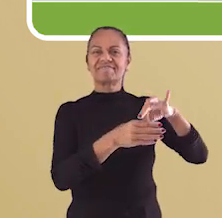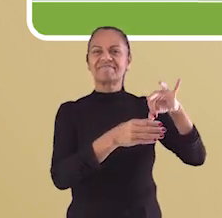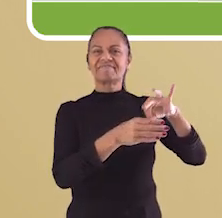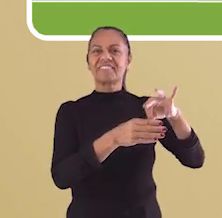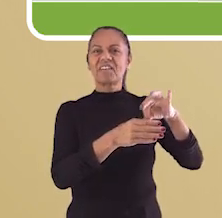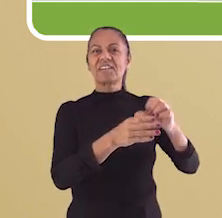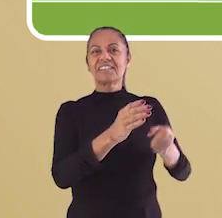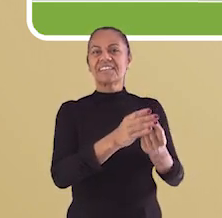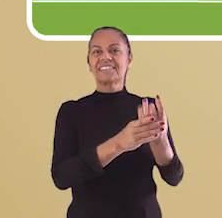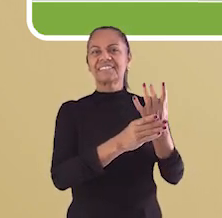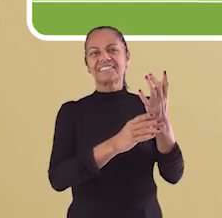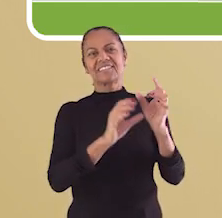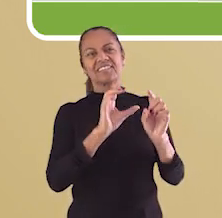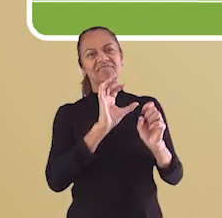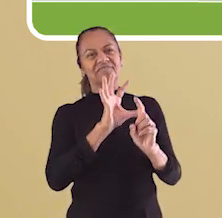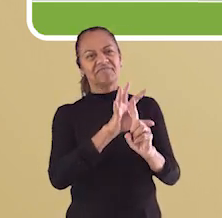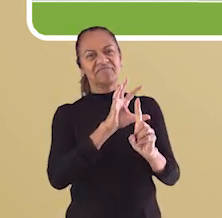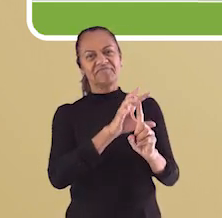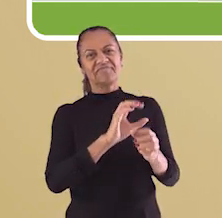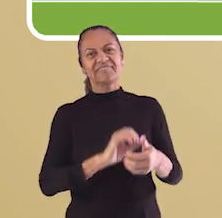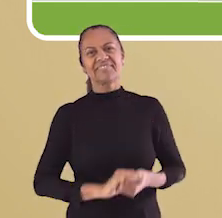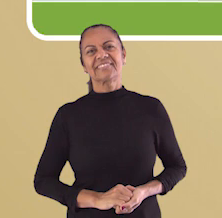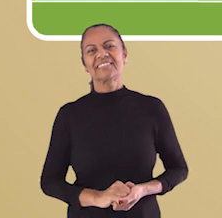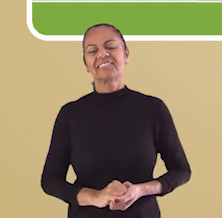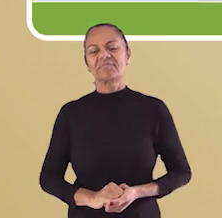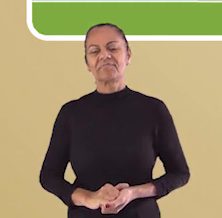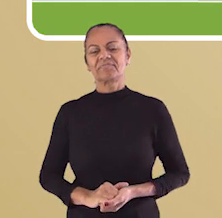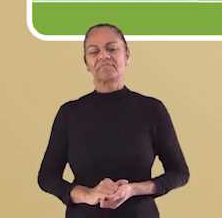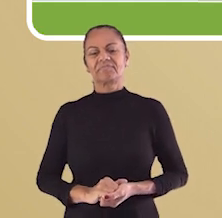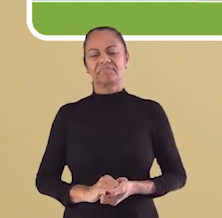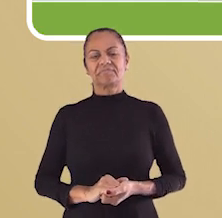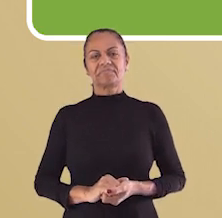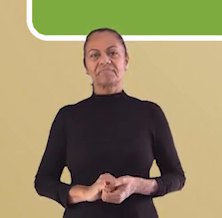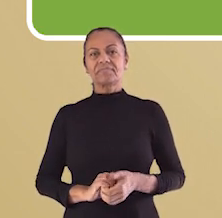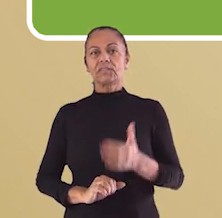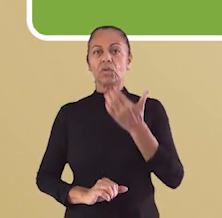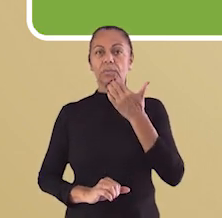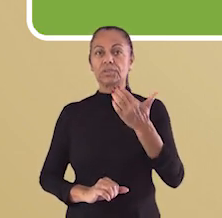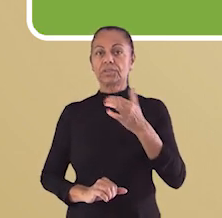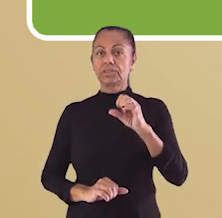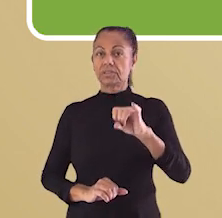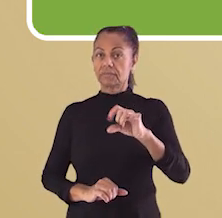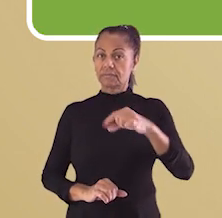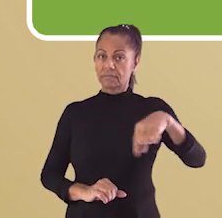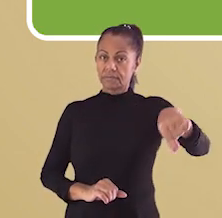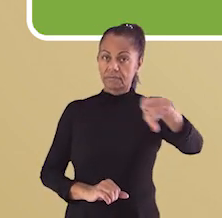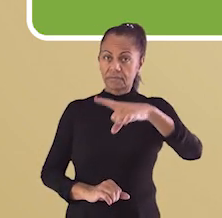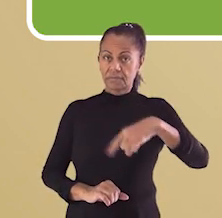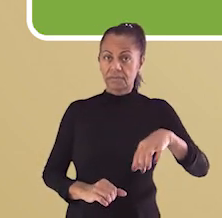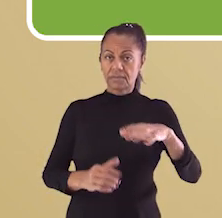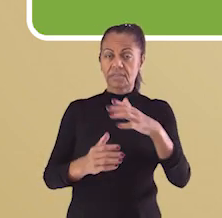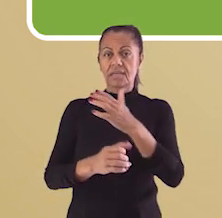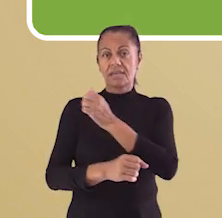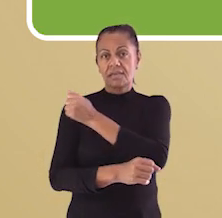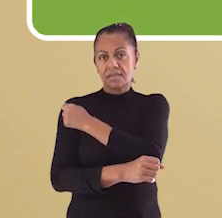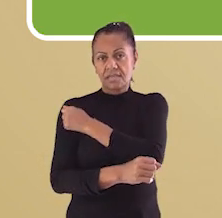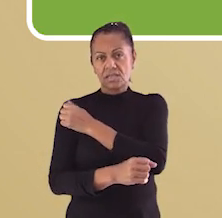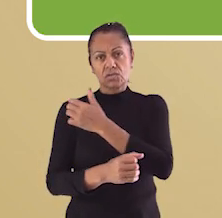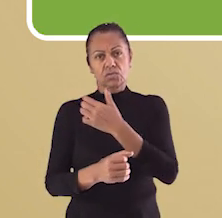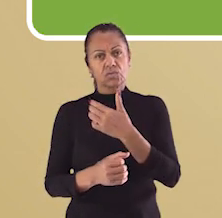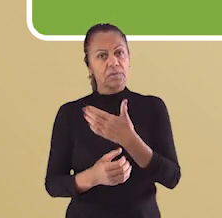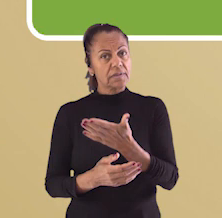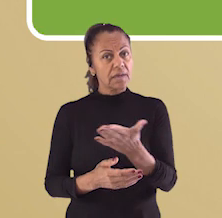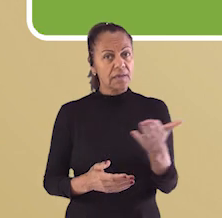plantações. Show! E aí, acharam a aula interessante? A gente vai fazer um pedido então. Se você é estudante,